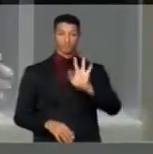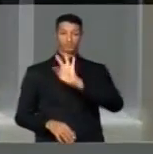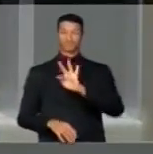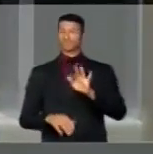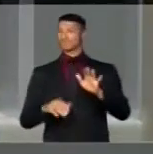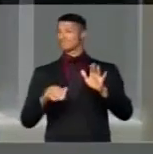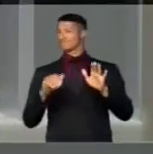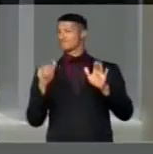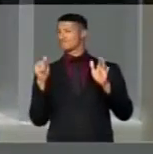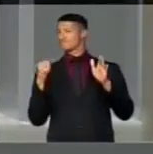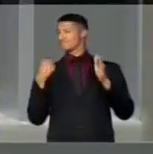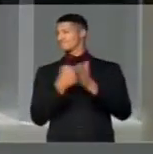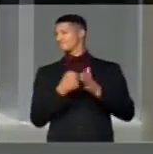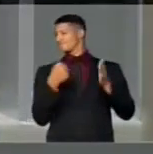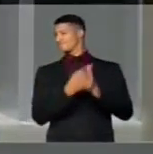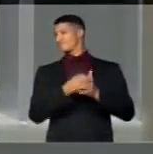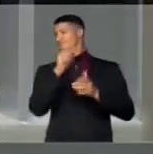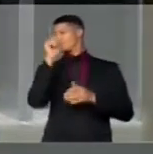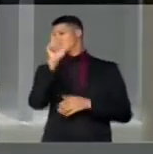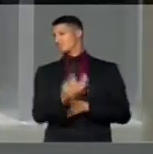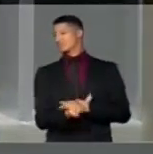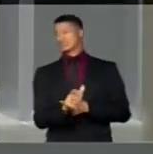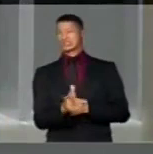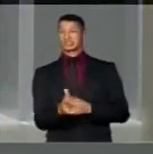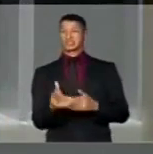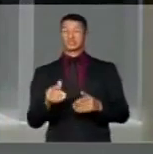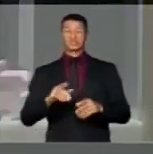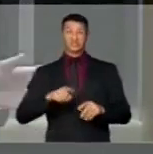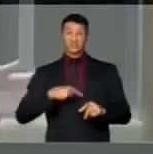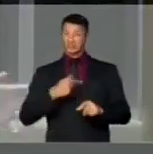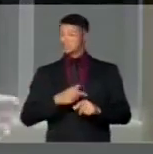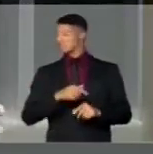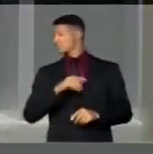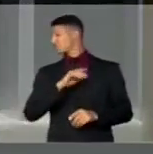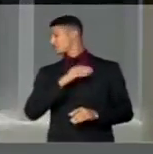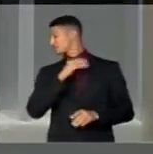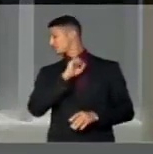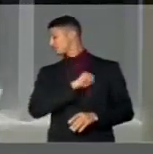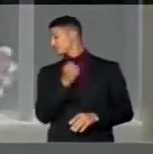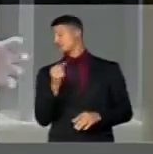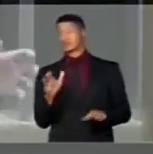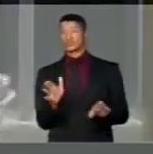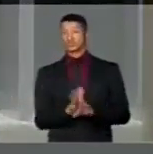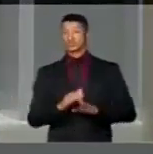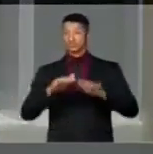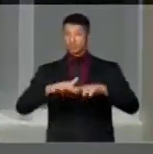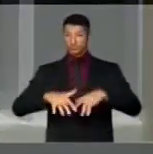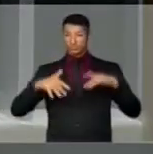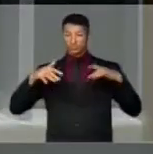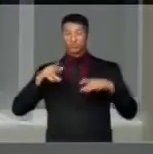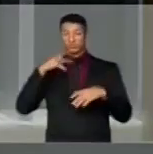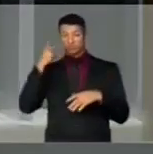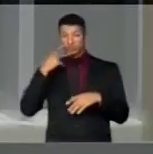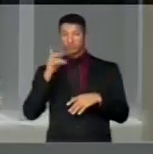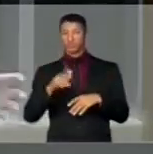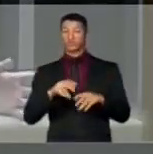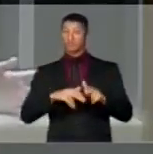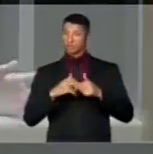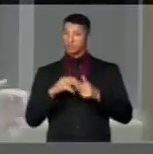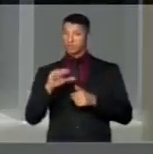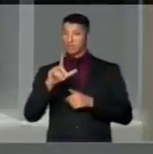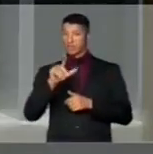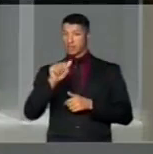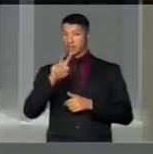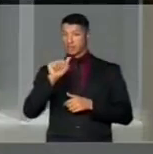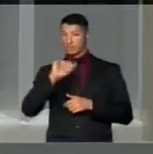as portas do Palácio do Planalto, o mar de lama que chegava às escadarias do Planalto por conta da Operação